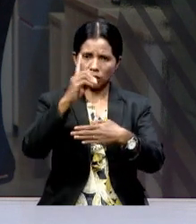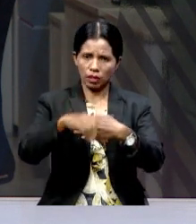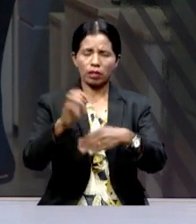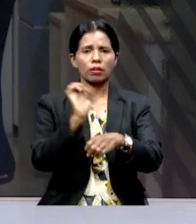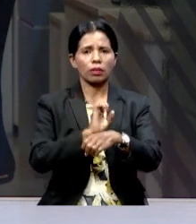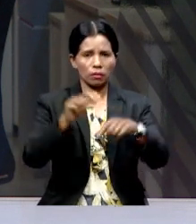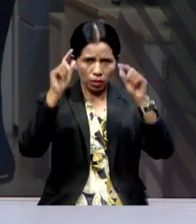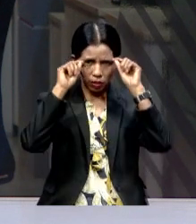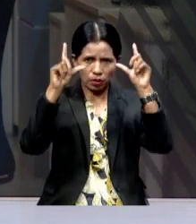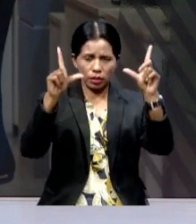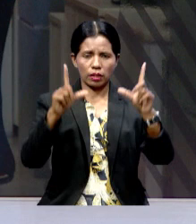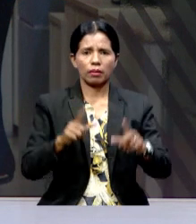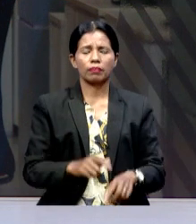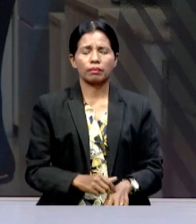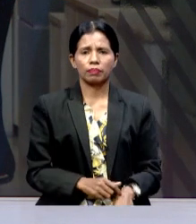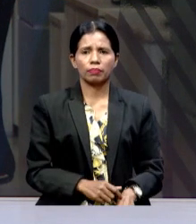Timor-Leste.